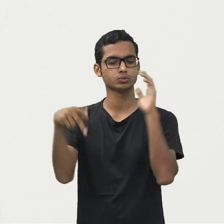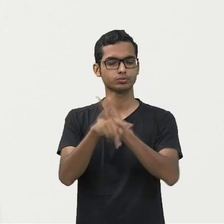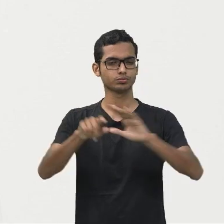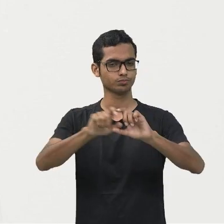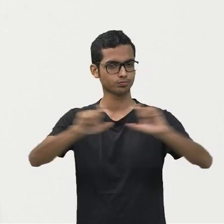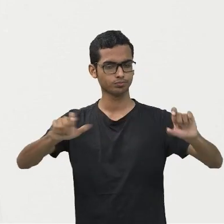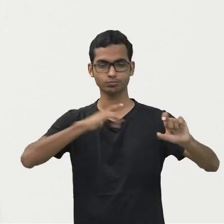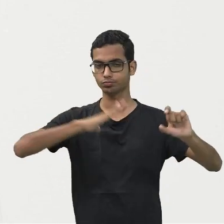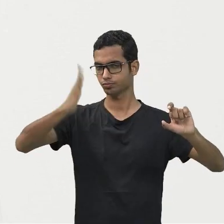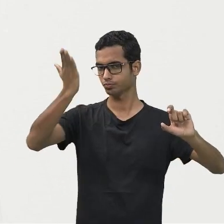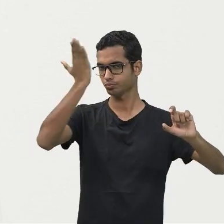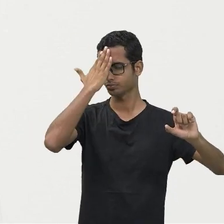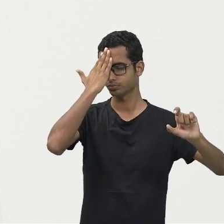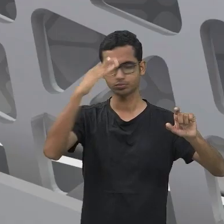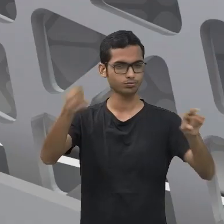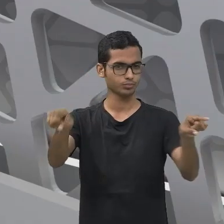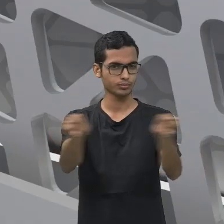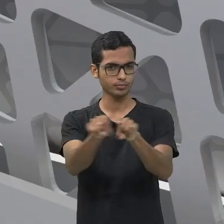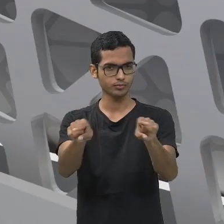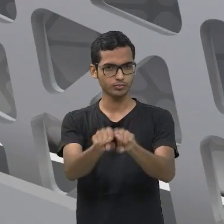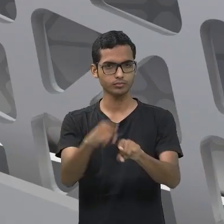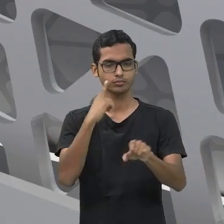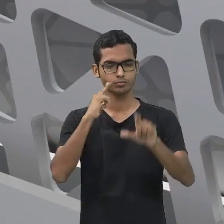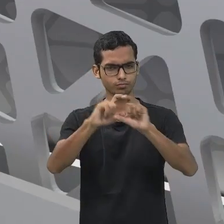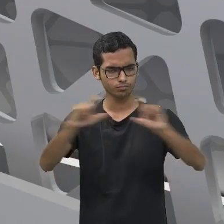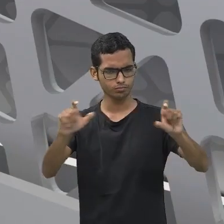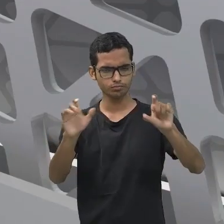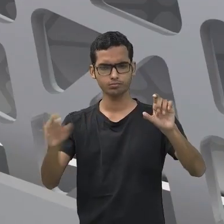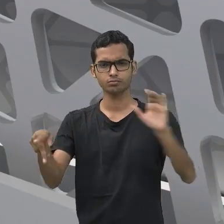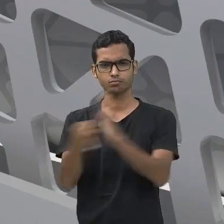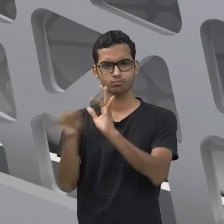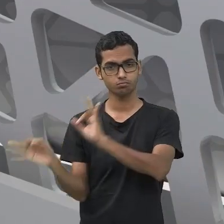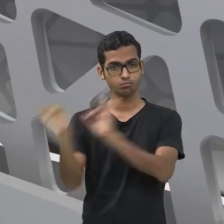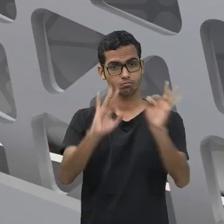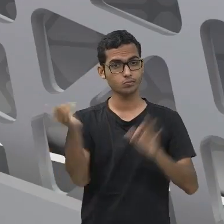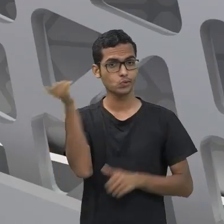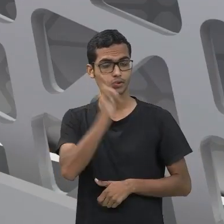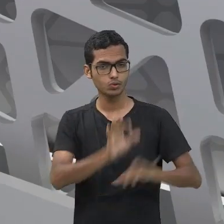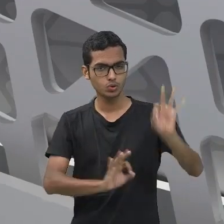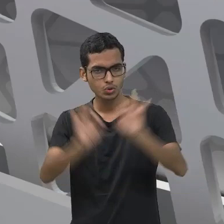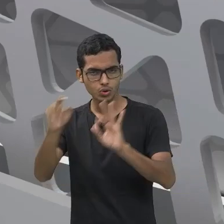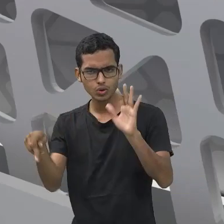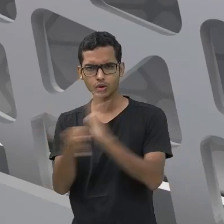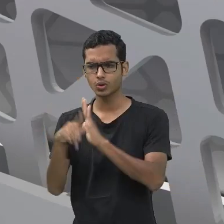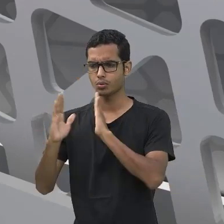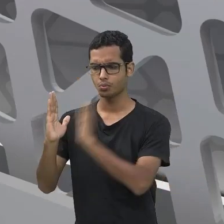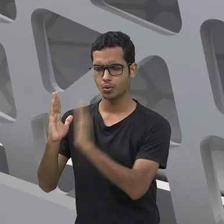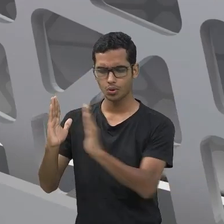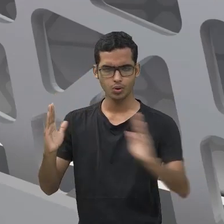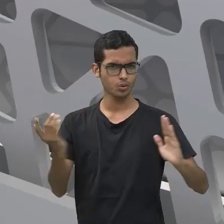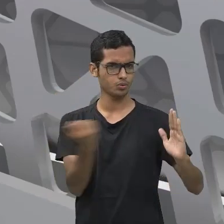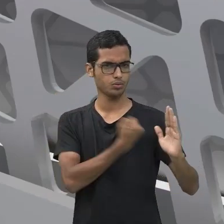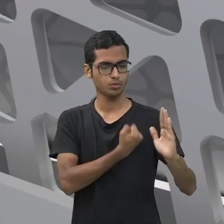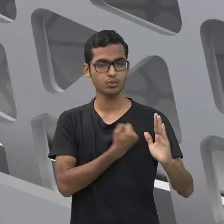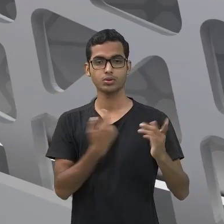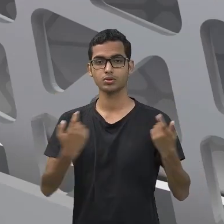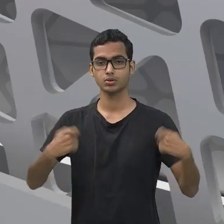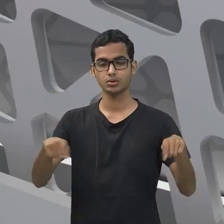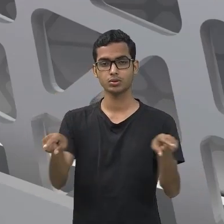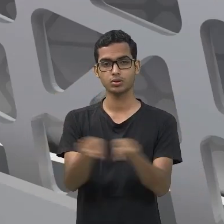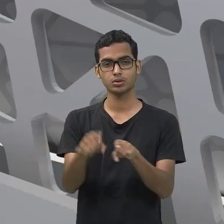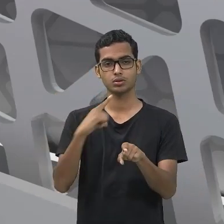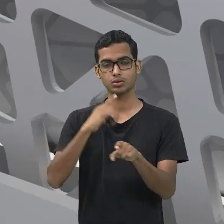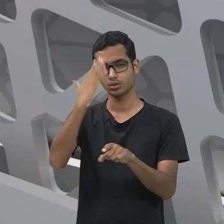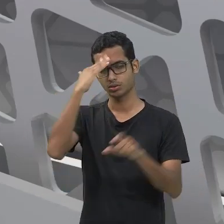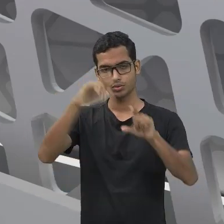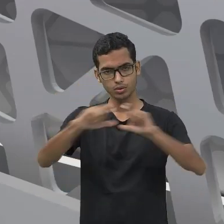fórmula, tá bom? Então, a gente vendo aí a fórmula, a gente consegue escrever toda uma sequência numérica. Basta a gente ter exatamente o termo